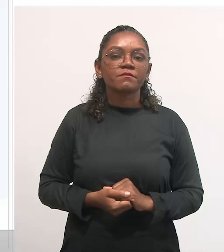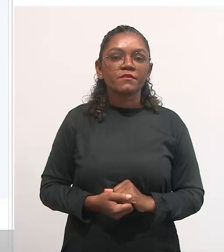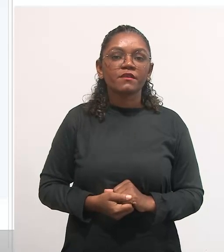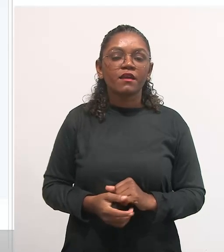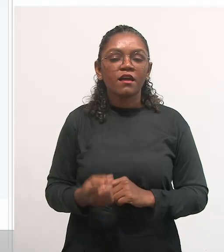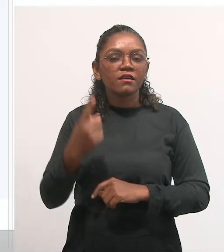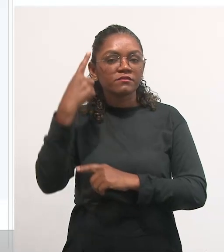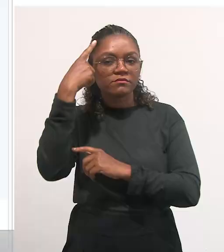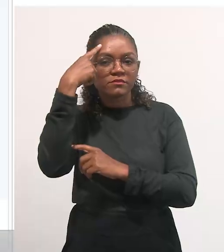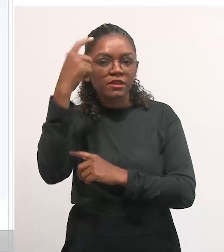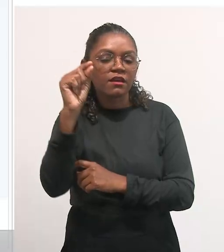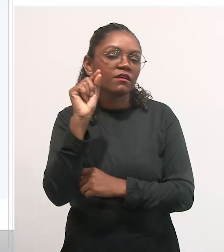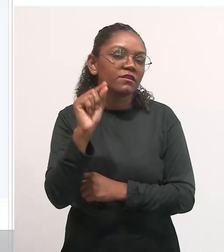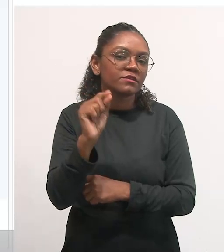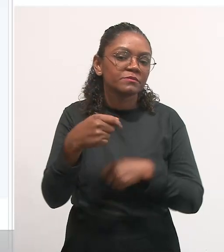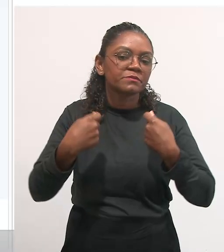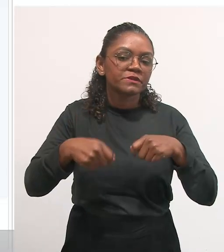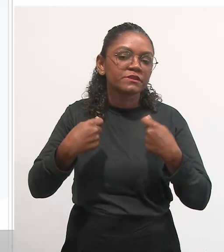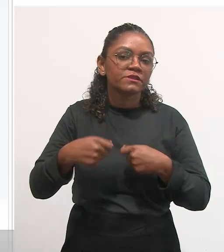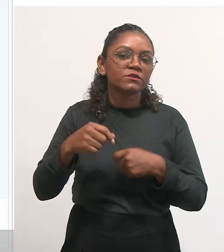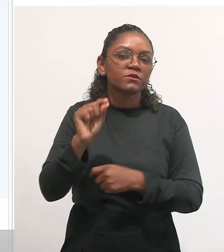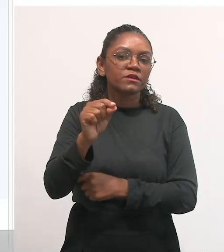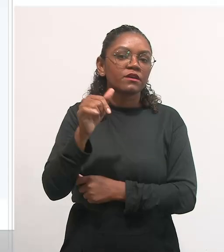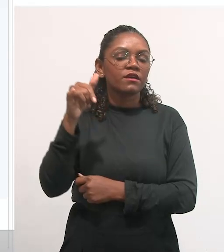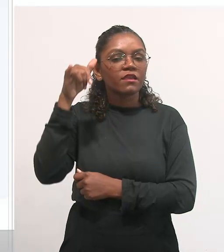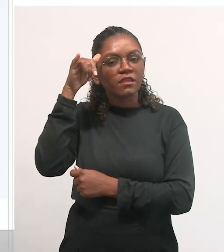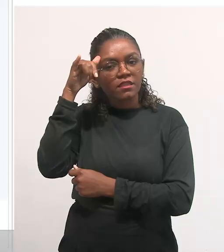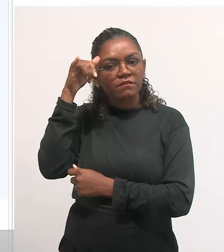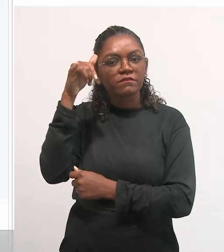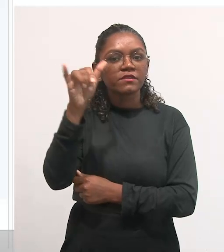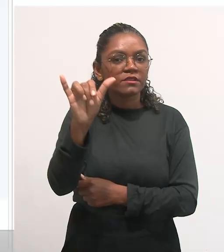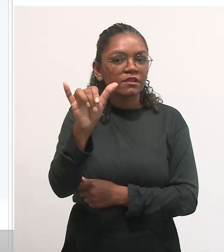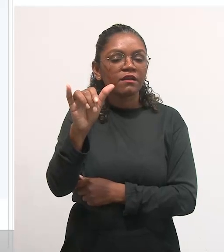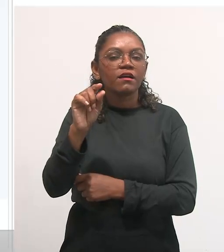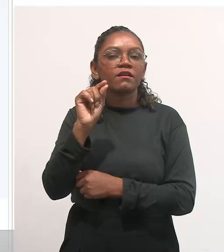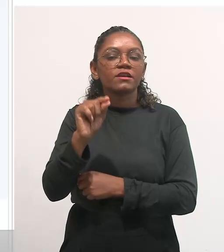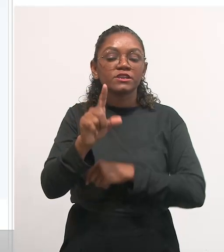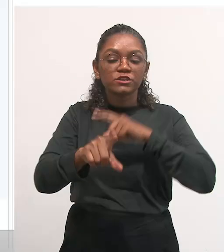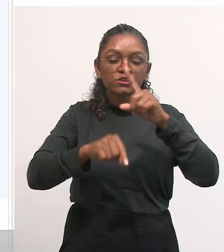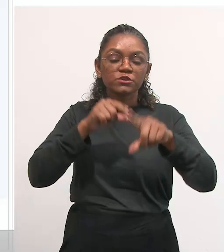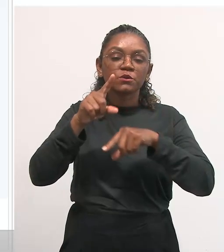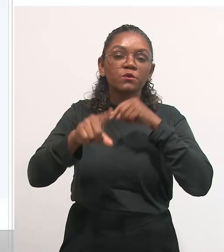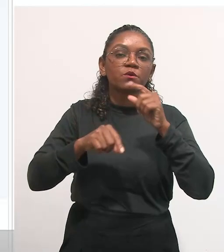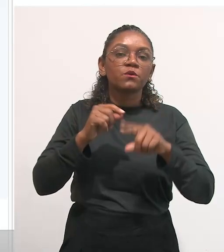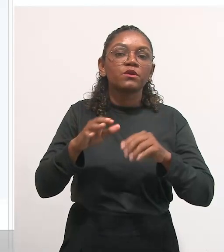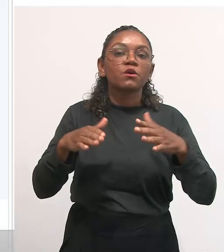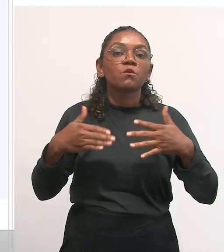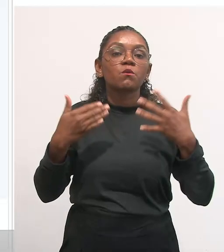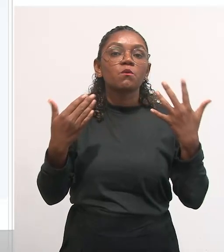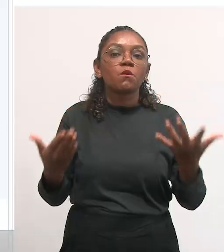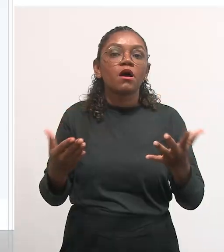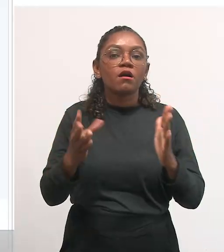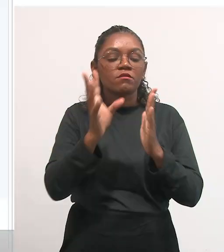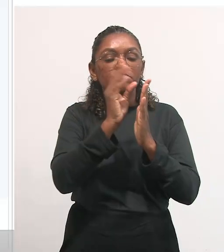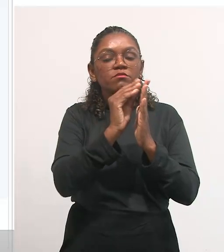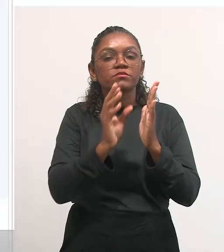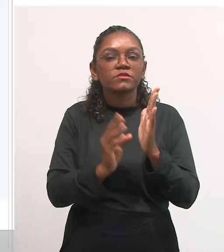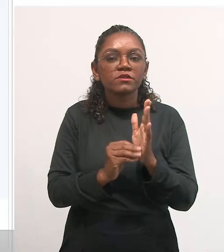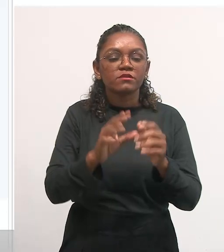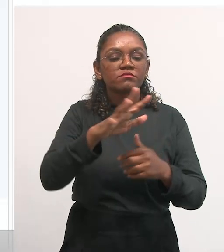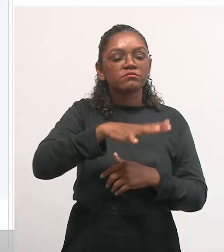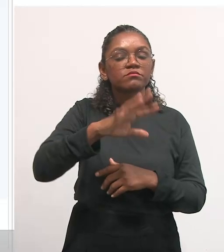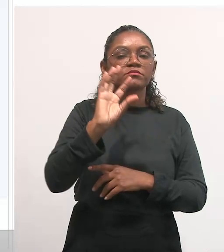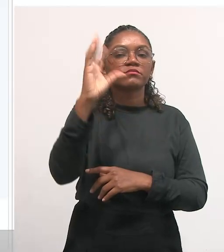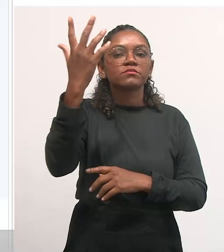pode ser em primeiro lugar evitar a arbitrariedade na escolha de o que será ensinado em cada situação